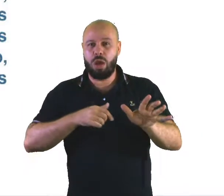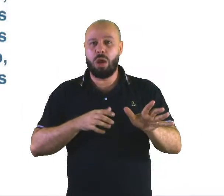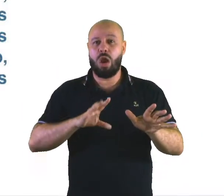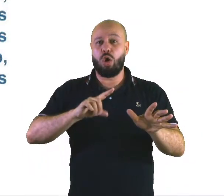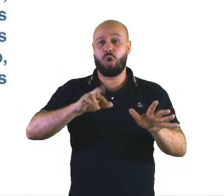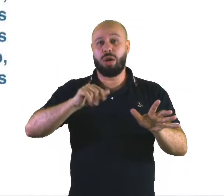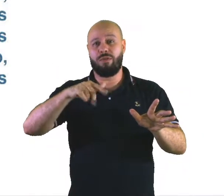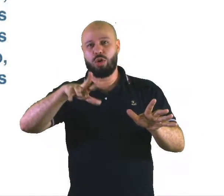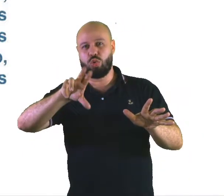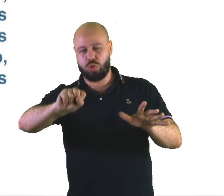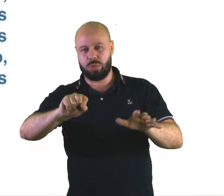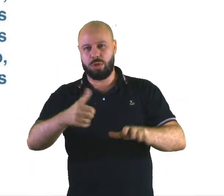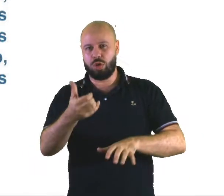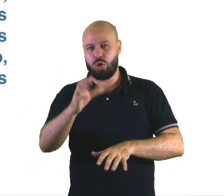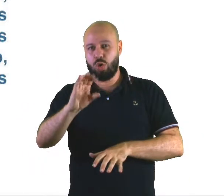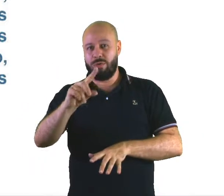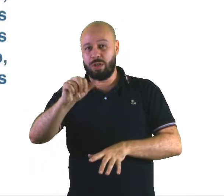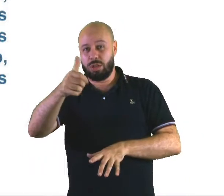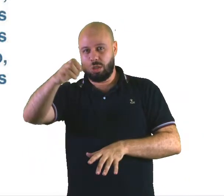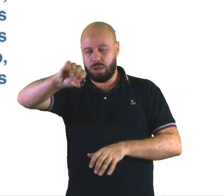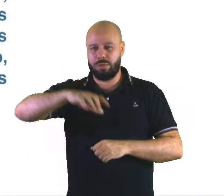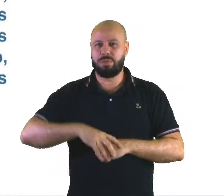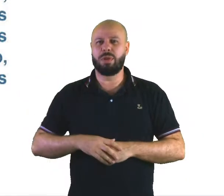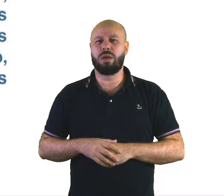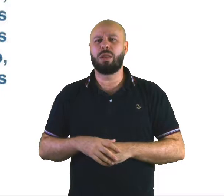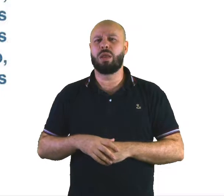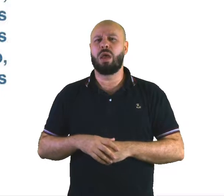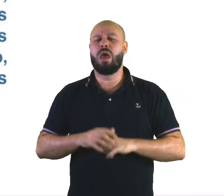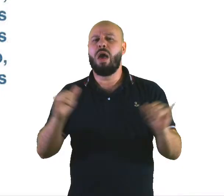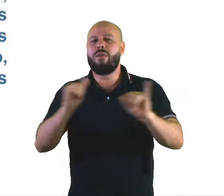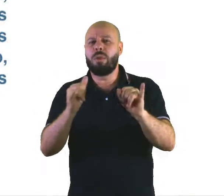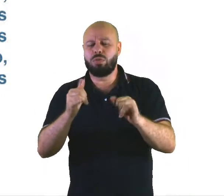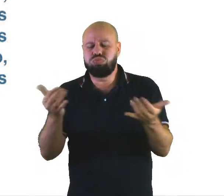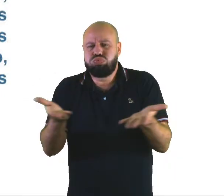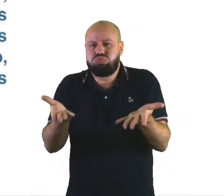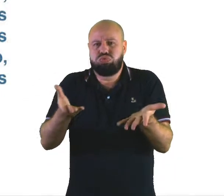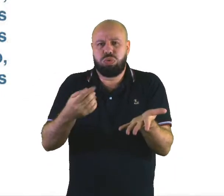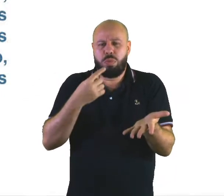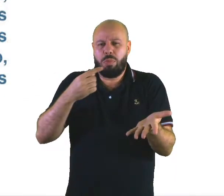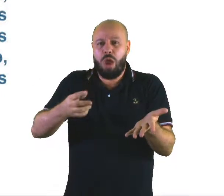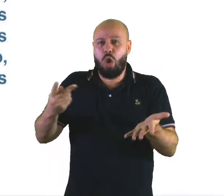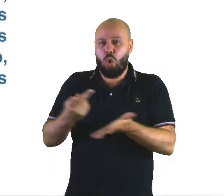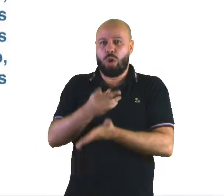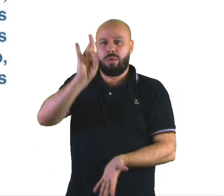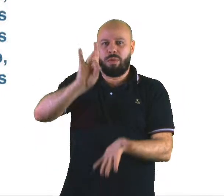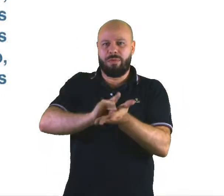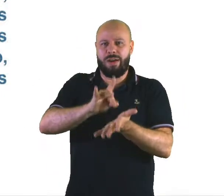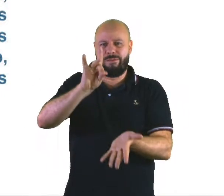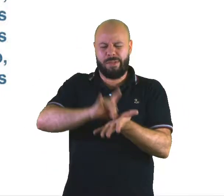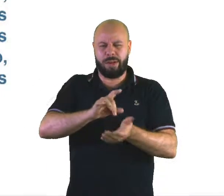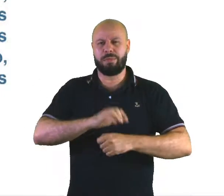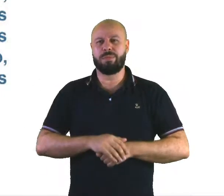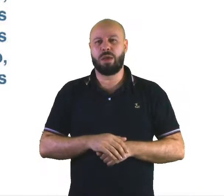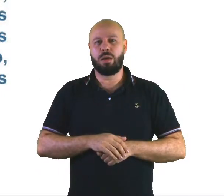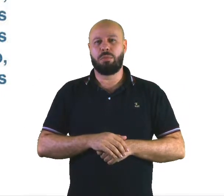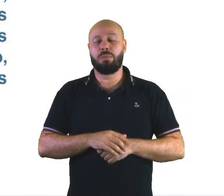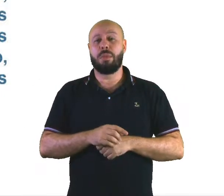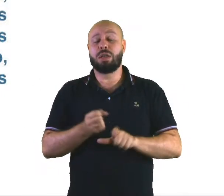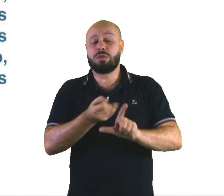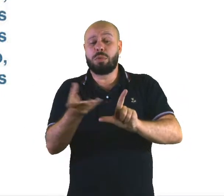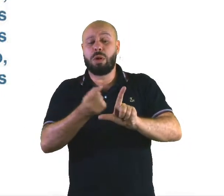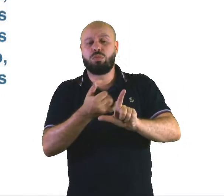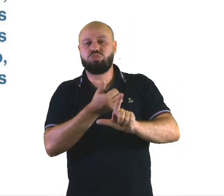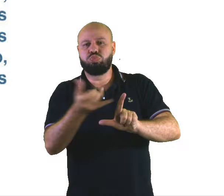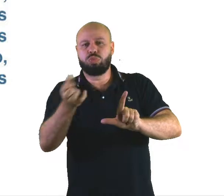coronavírus. Trata-se, portanto, de um texto informativo e atual ou algum acontecimento real vinculada pelos